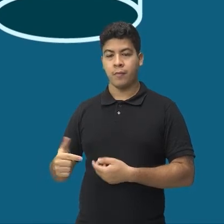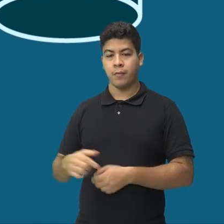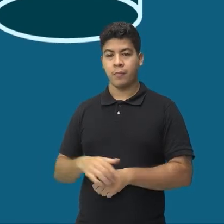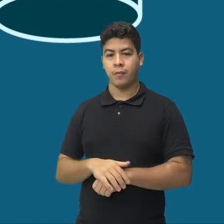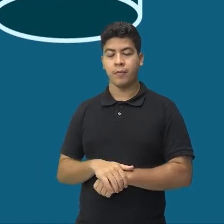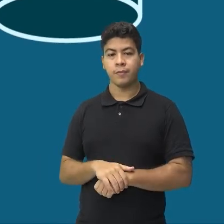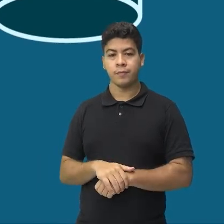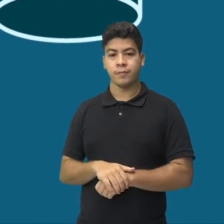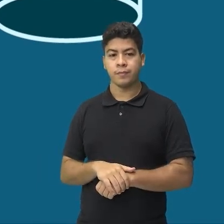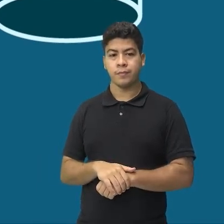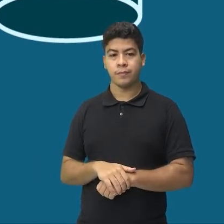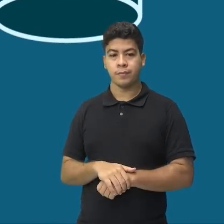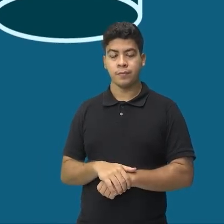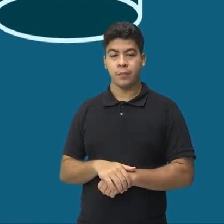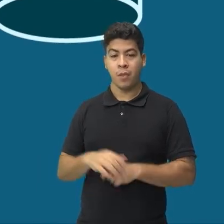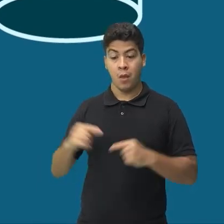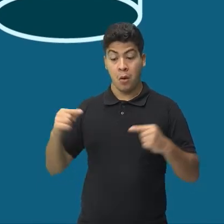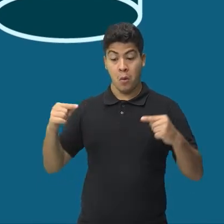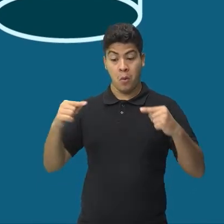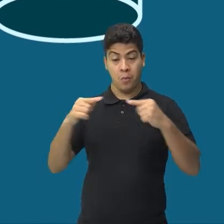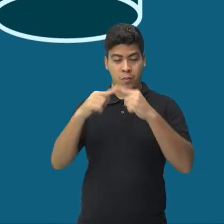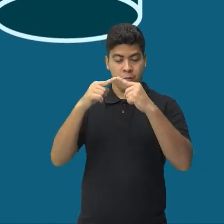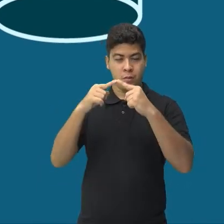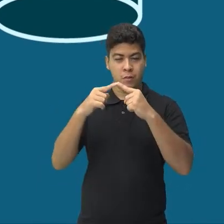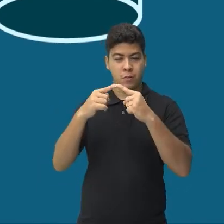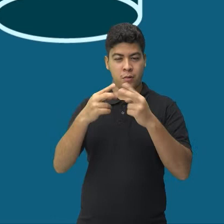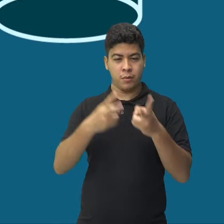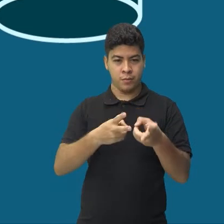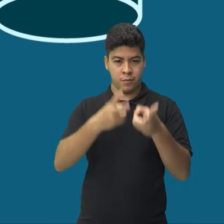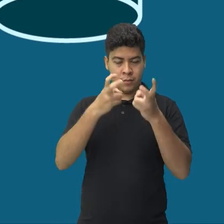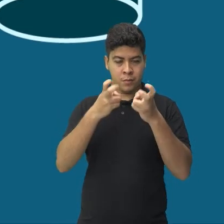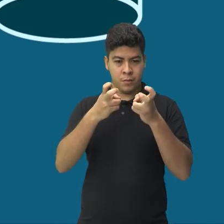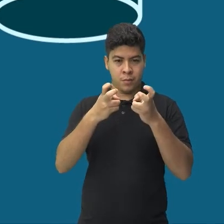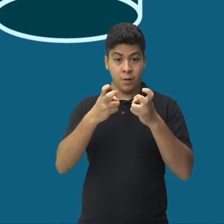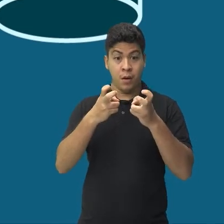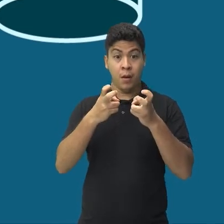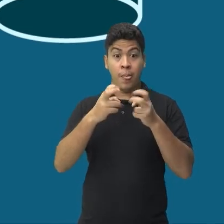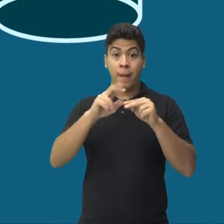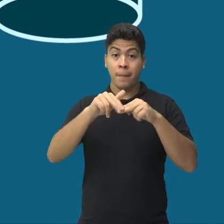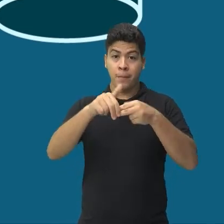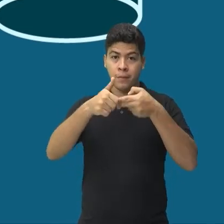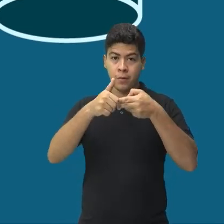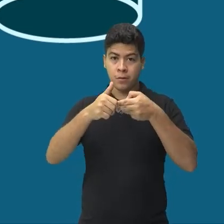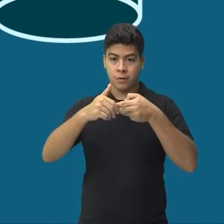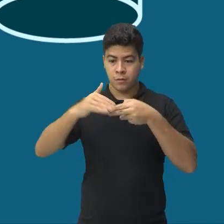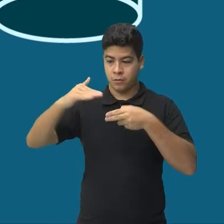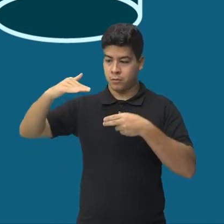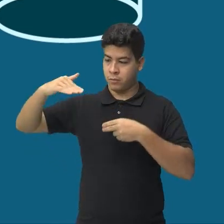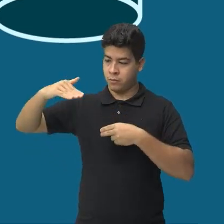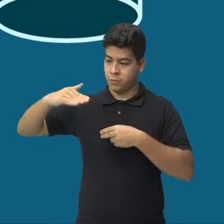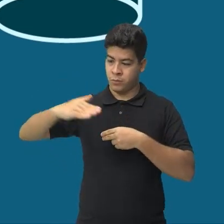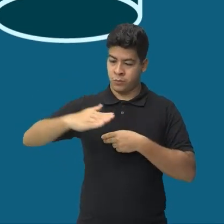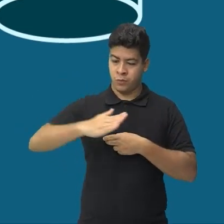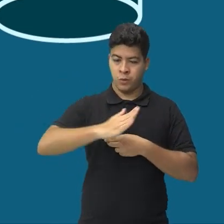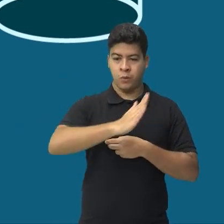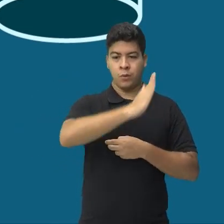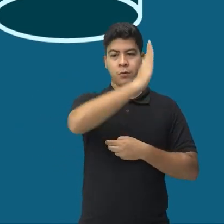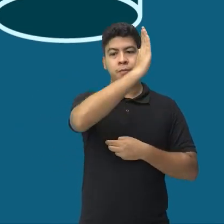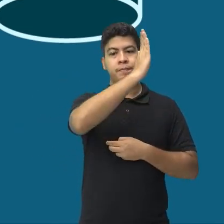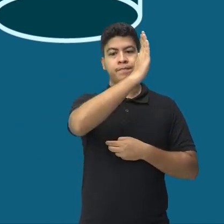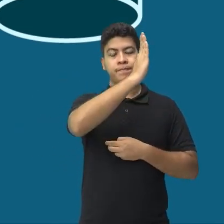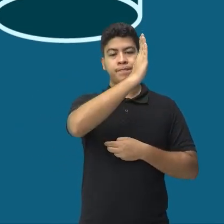esse novo estado, né? Onde eu tenho a pressão P2, a pressão aumentou, mas o volume diminuiu. Eu tenho esses dois